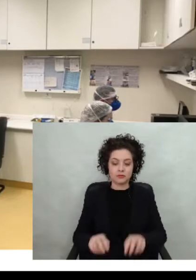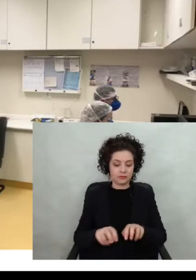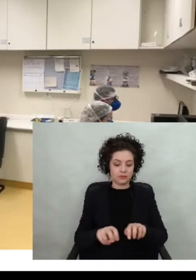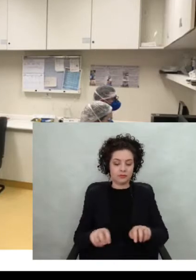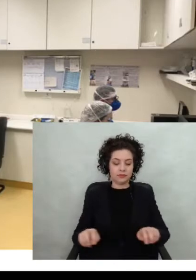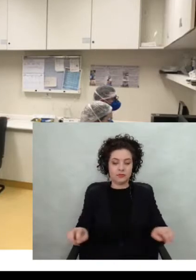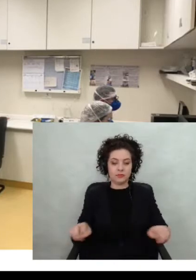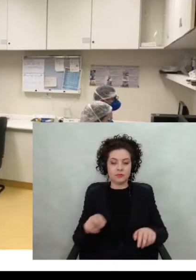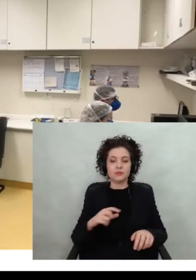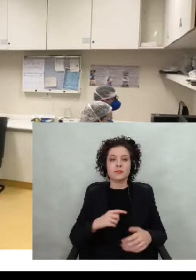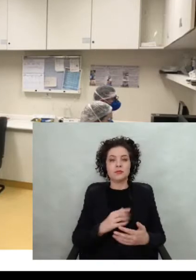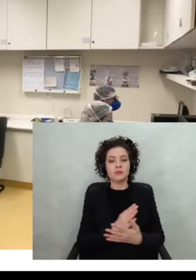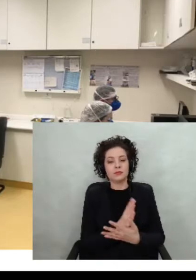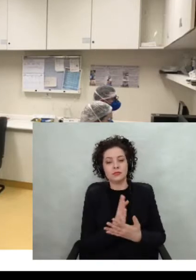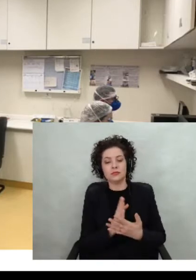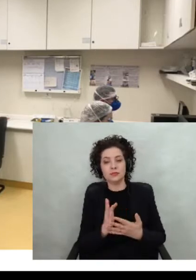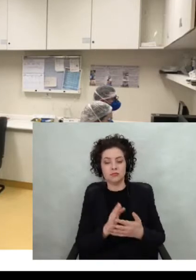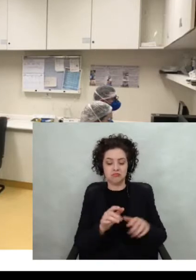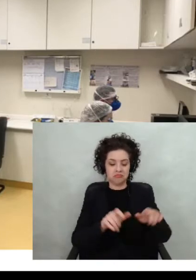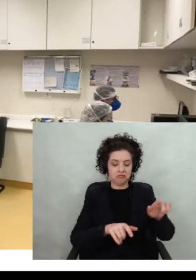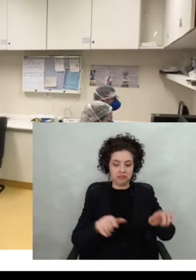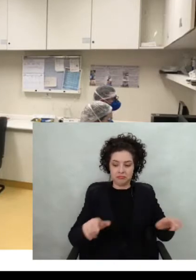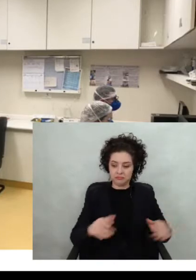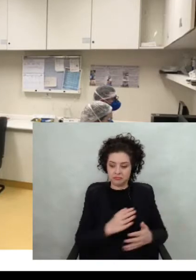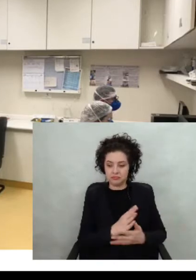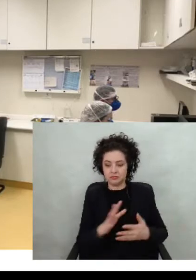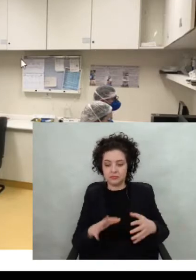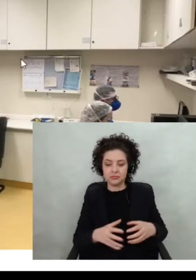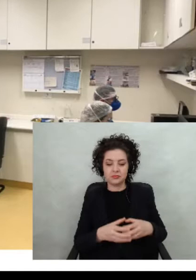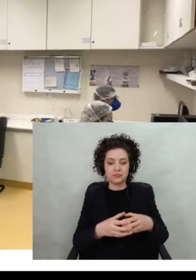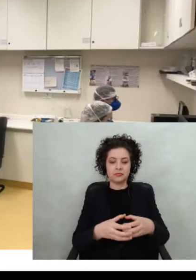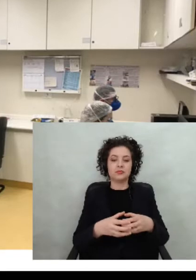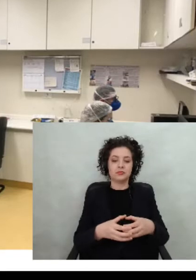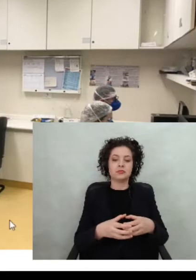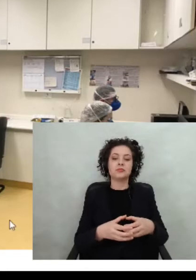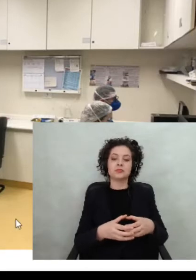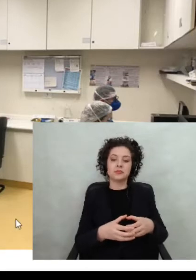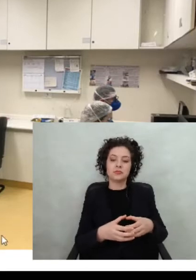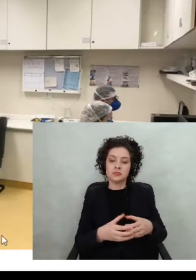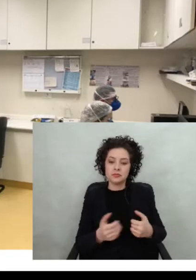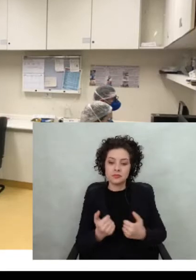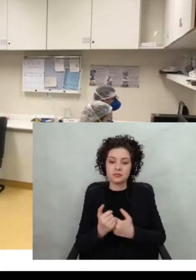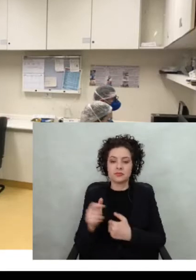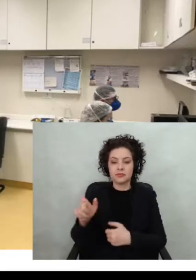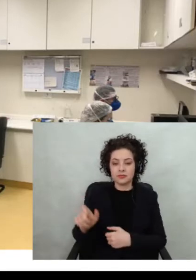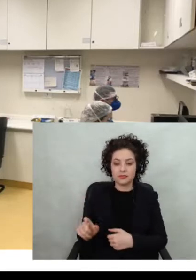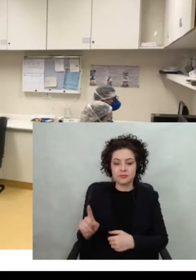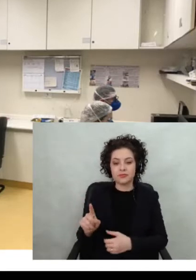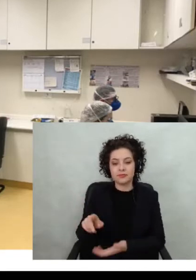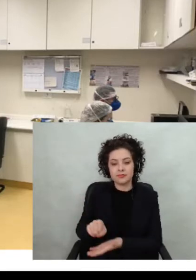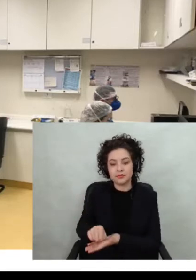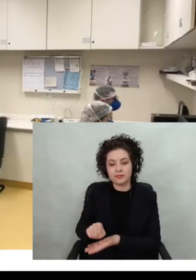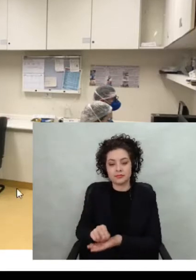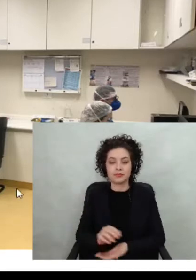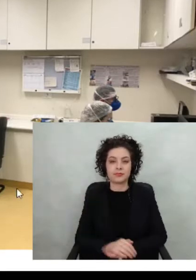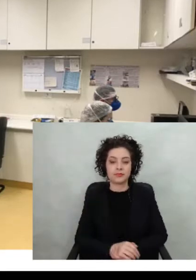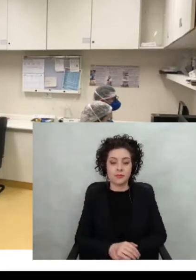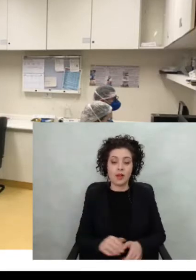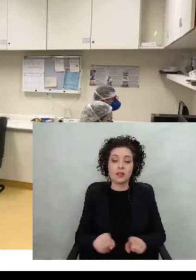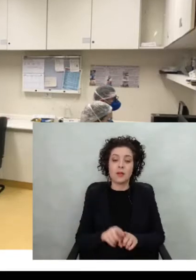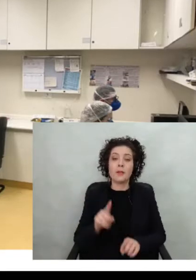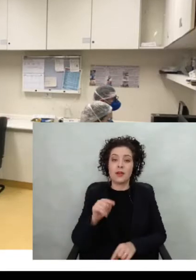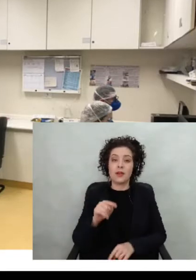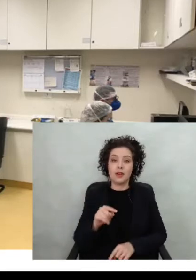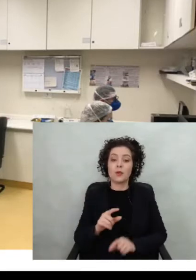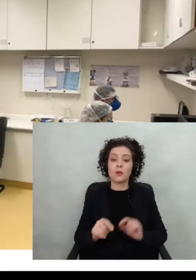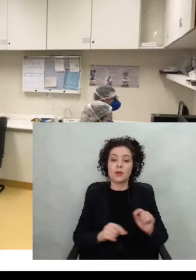multidisciplinar atuando nos pacientes, mas muitas vezes as pessoas não percebem que a UTI também é isso aqui, ó, né? Não é